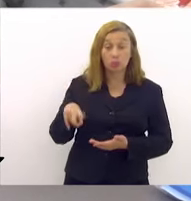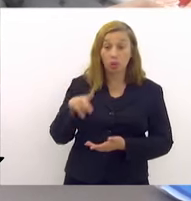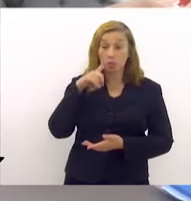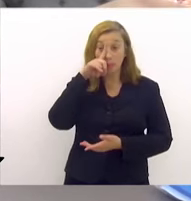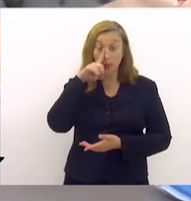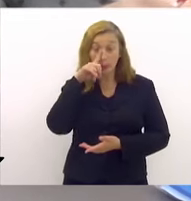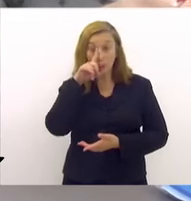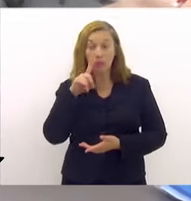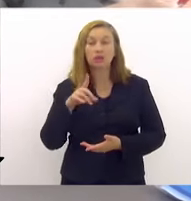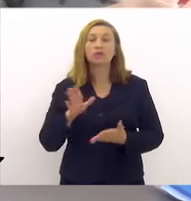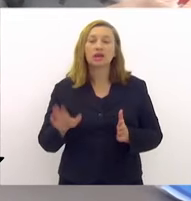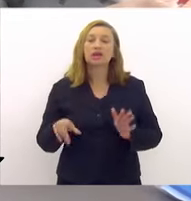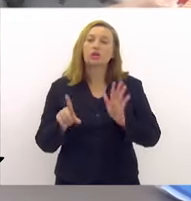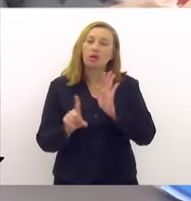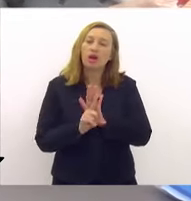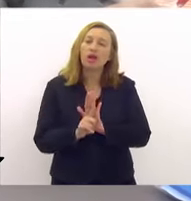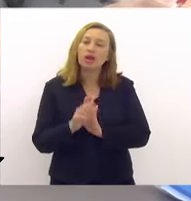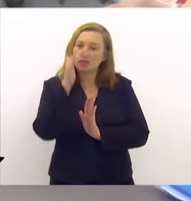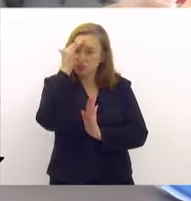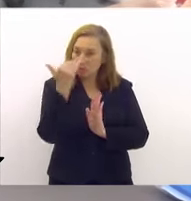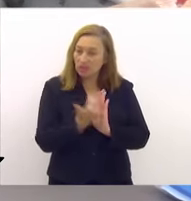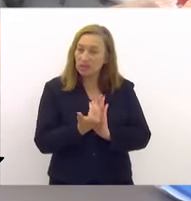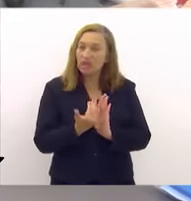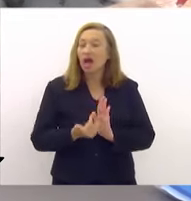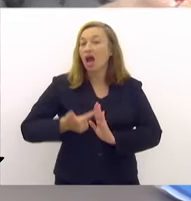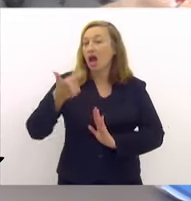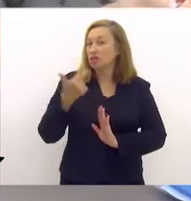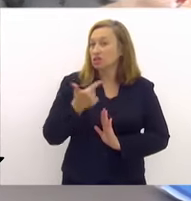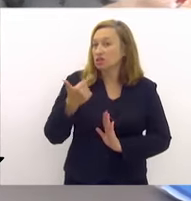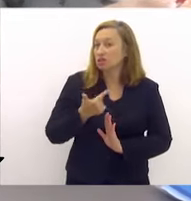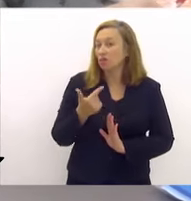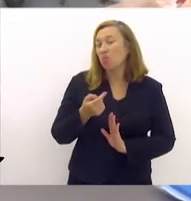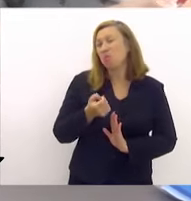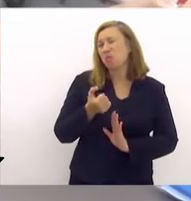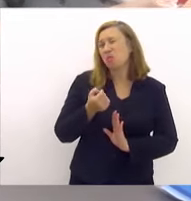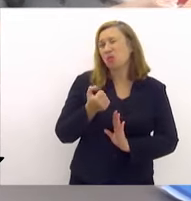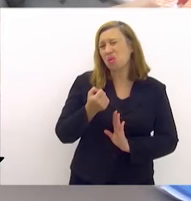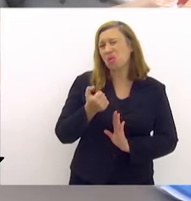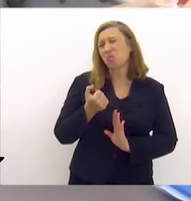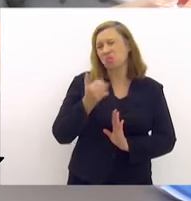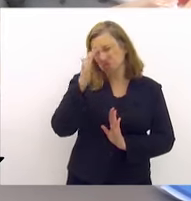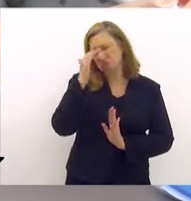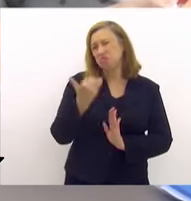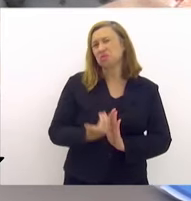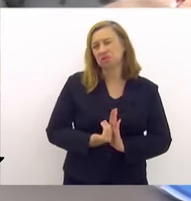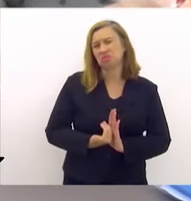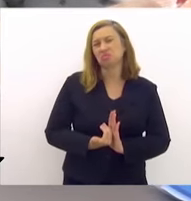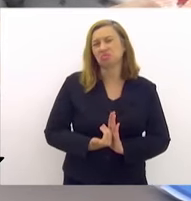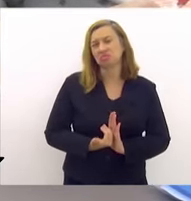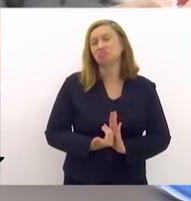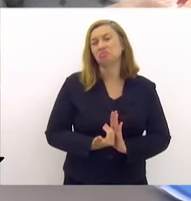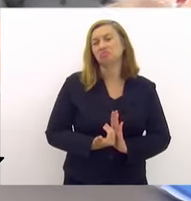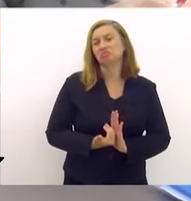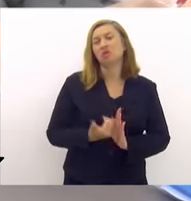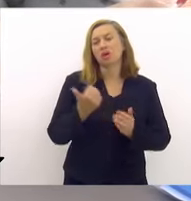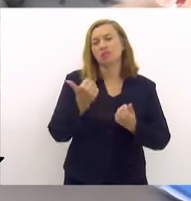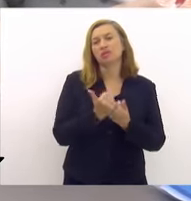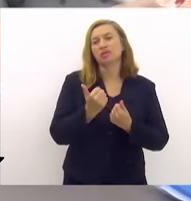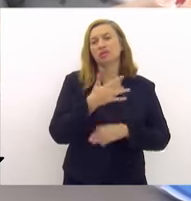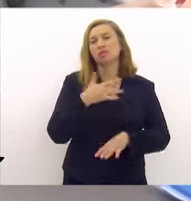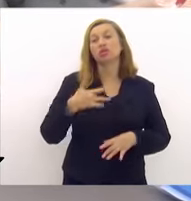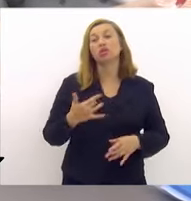que eu mencionei, que foi cumprida. A segunda, muito pouco, parcialmente cumprida, do apoio à saúde. E